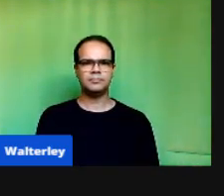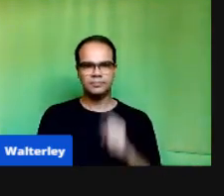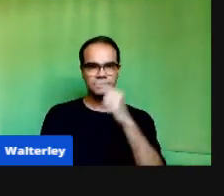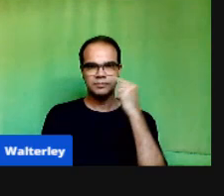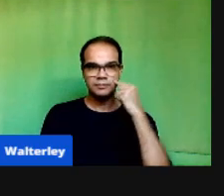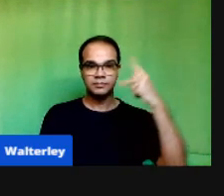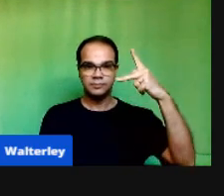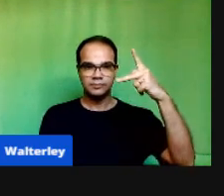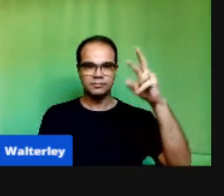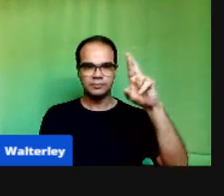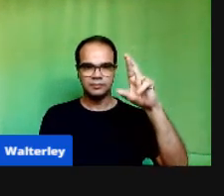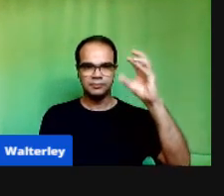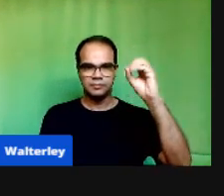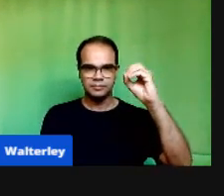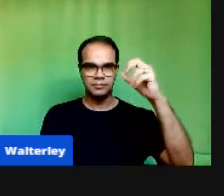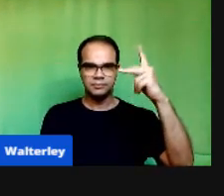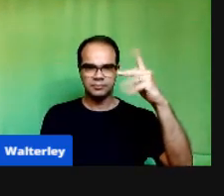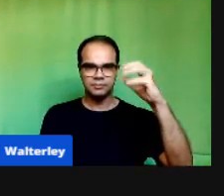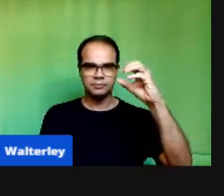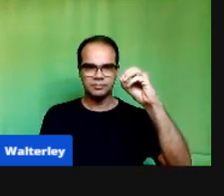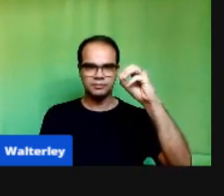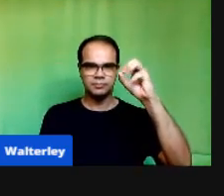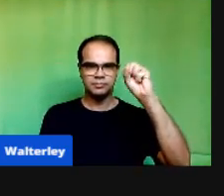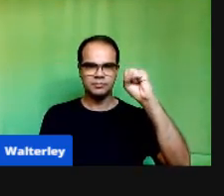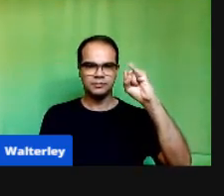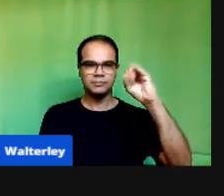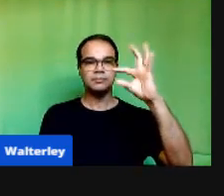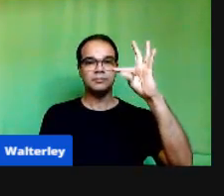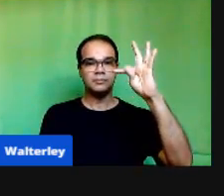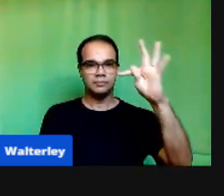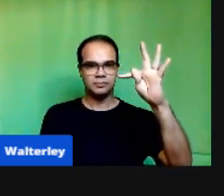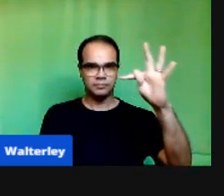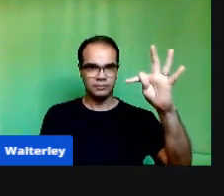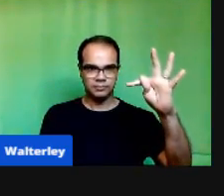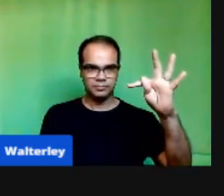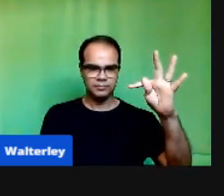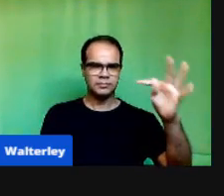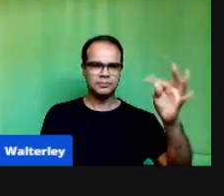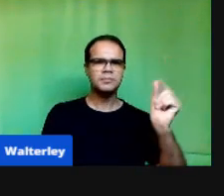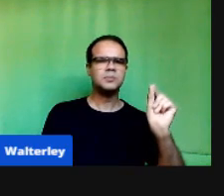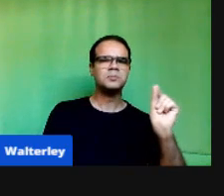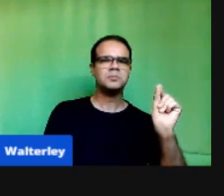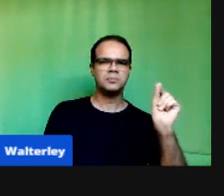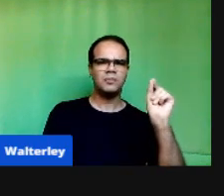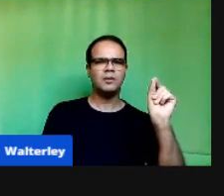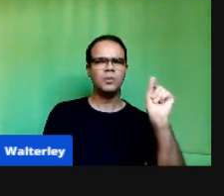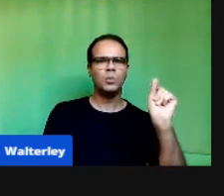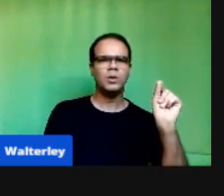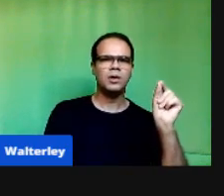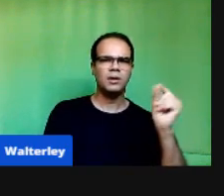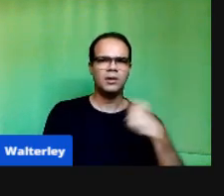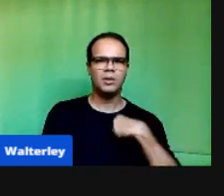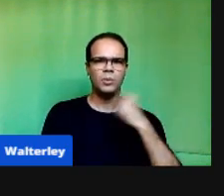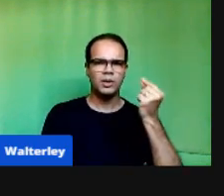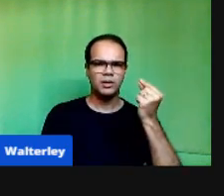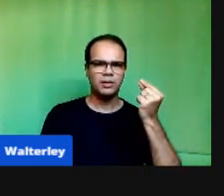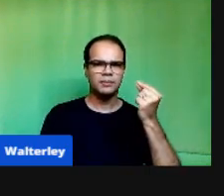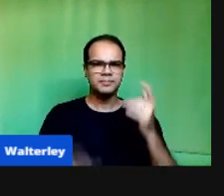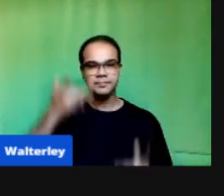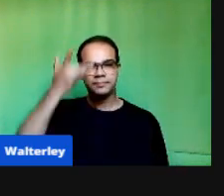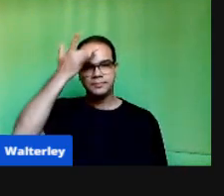esquerdo. Eu tenho o pessoal. E na parte inferior eu tenho relacionamentos e eu tenho também a questão